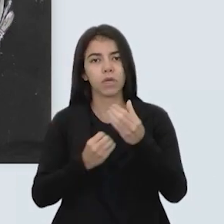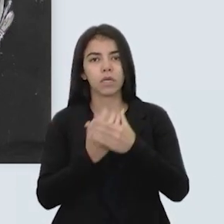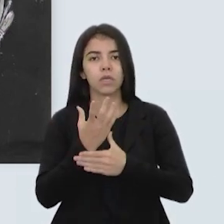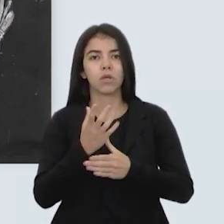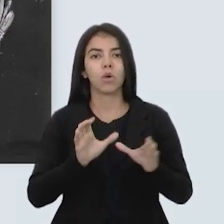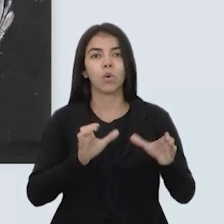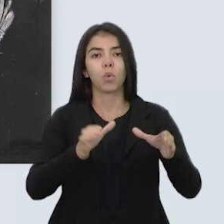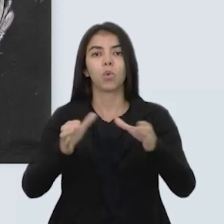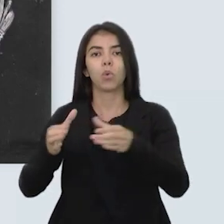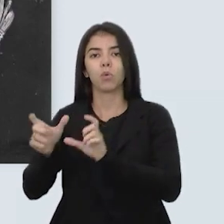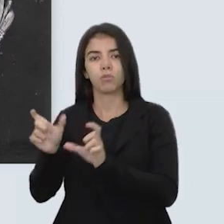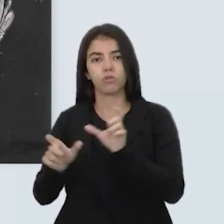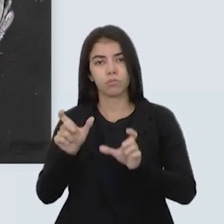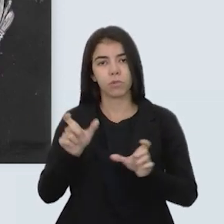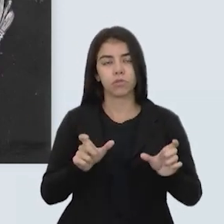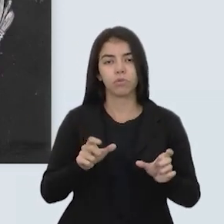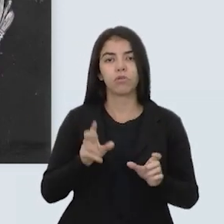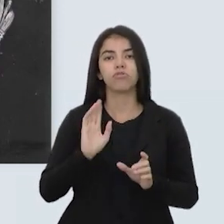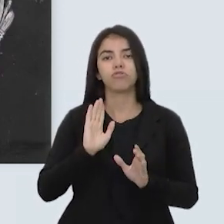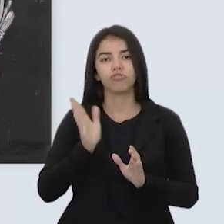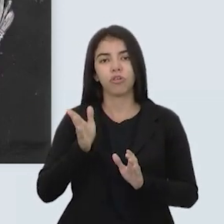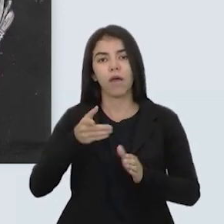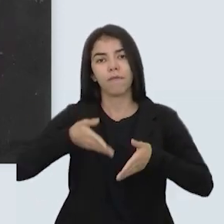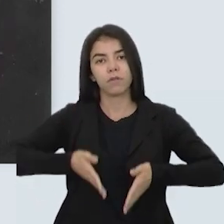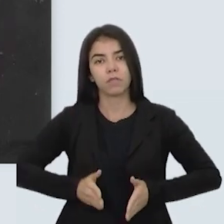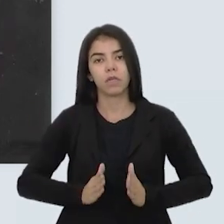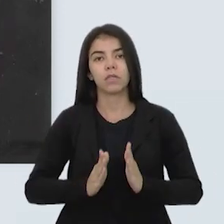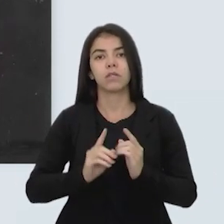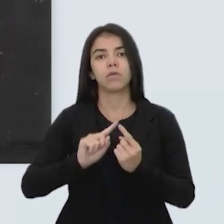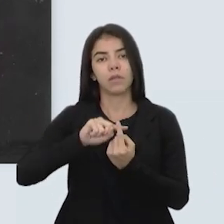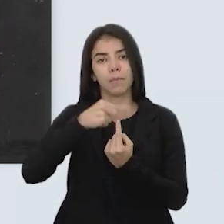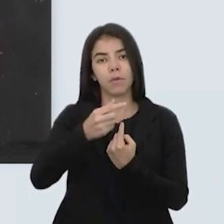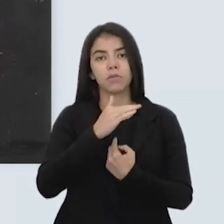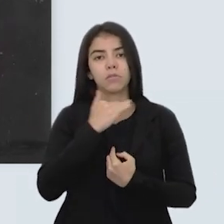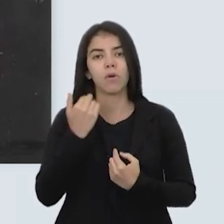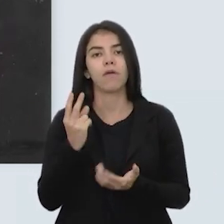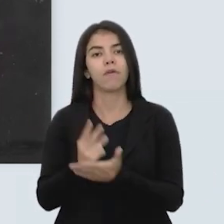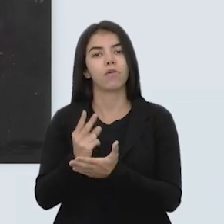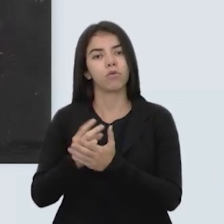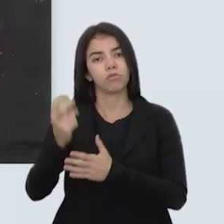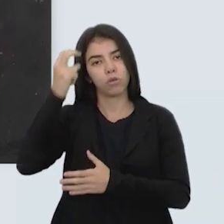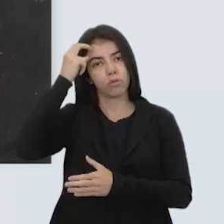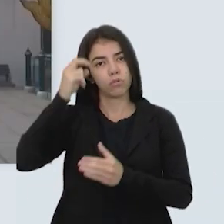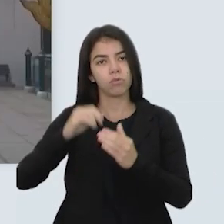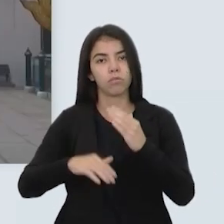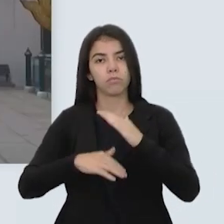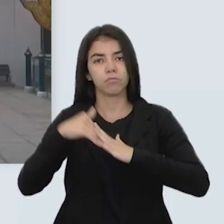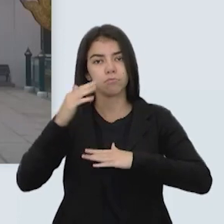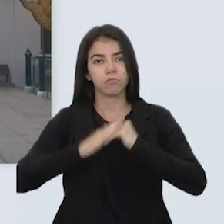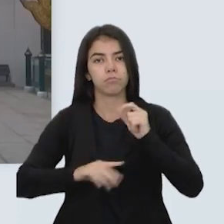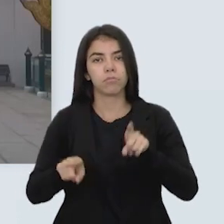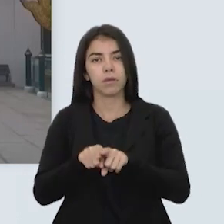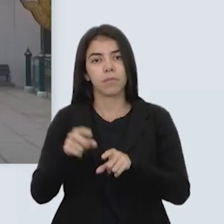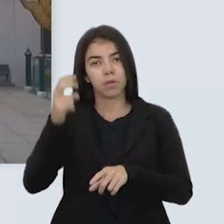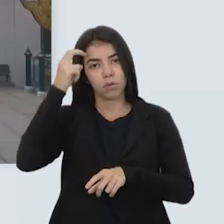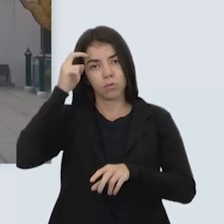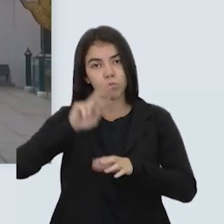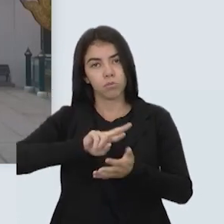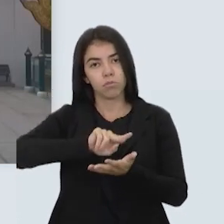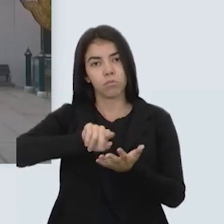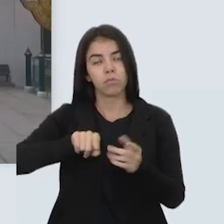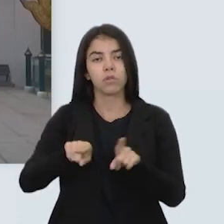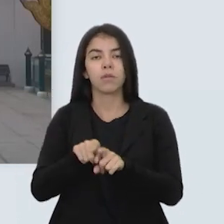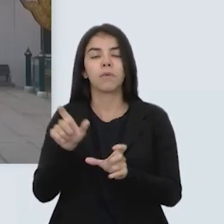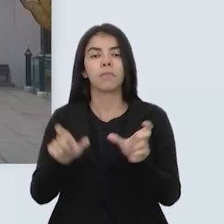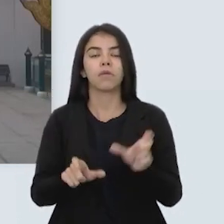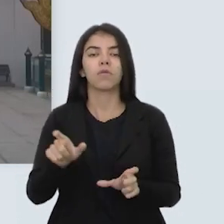você nascer e vai continuar existindo depois que você se for. Nisso entra a ideia de diversidade cultural. Embora todas as pessoas